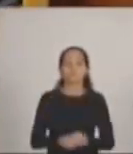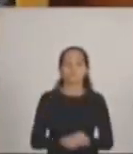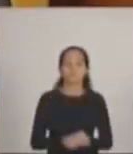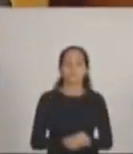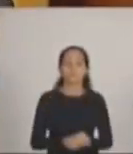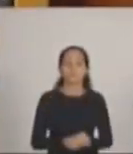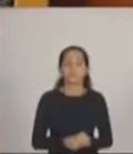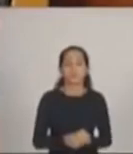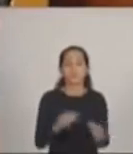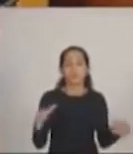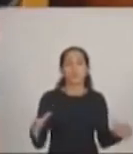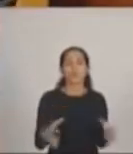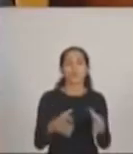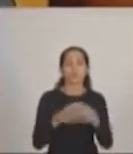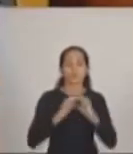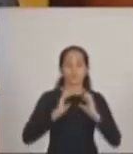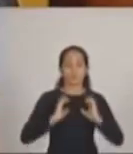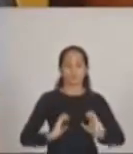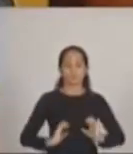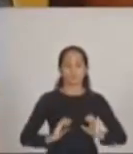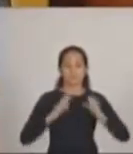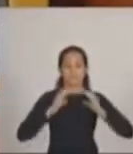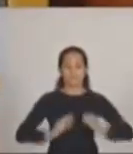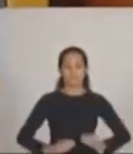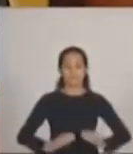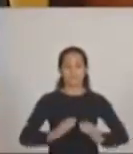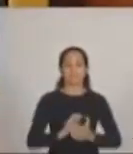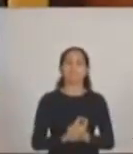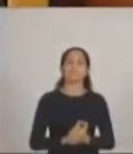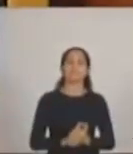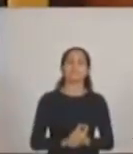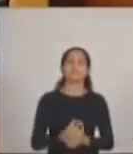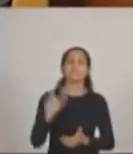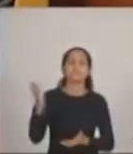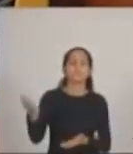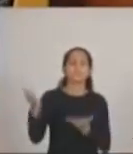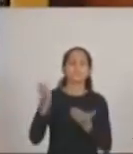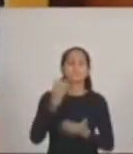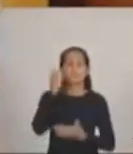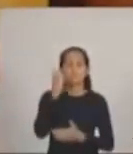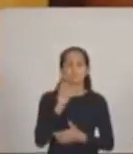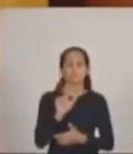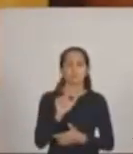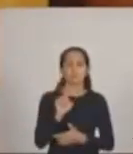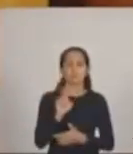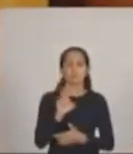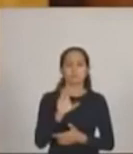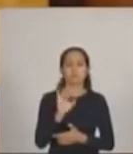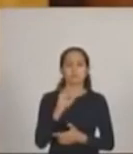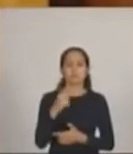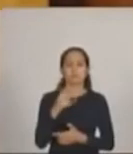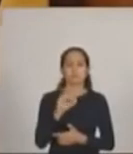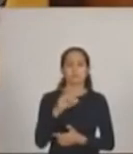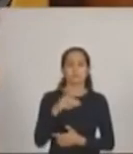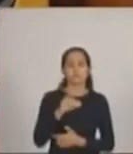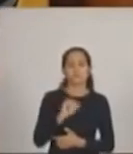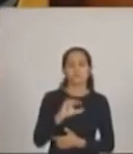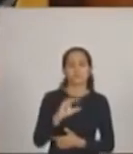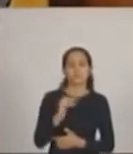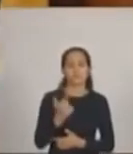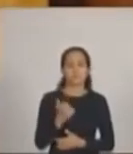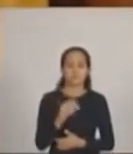Na Comissão de Cidadania, como vota o deputado Luciano Machado? Conforme